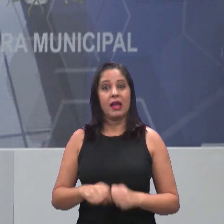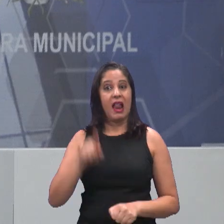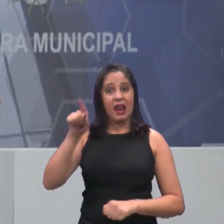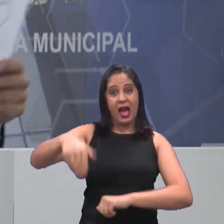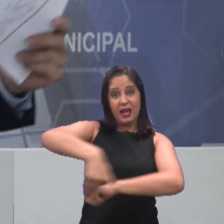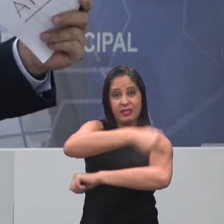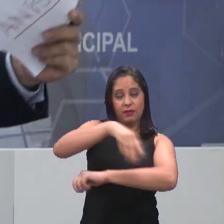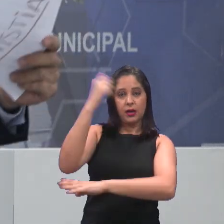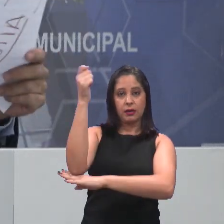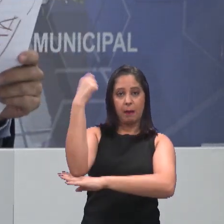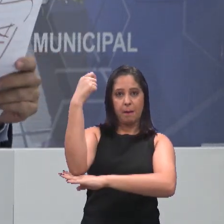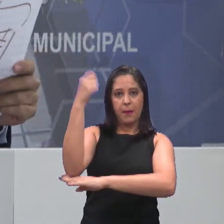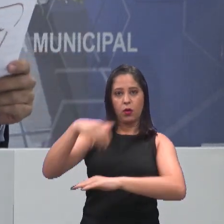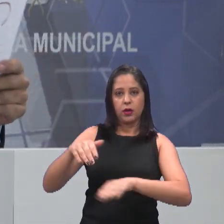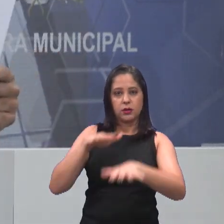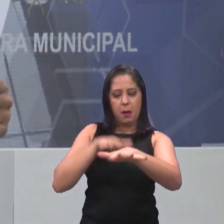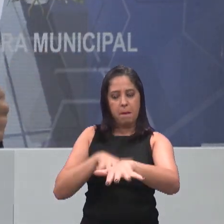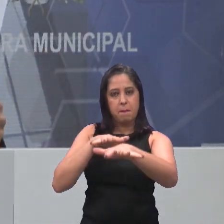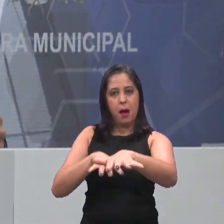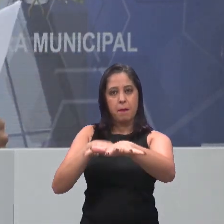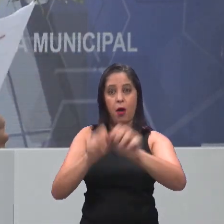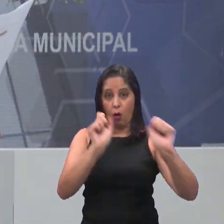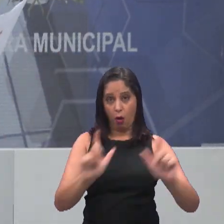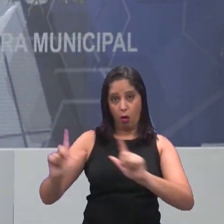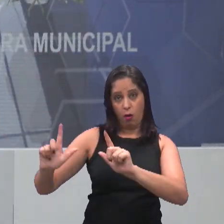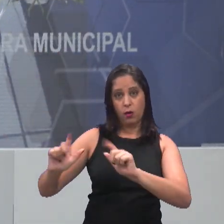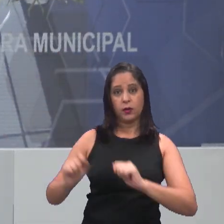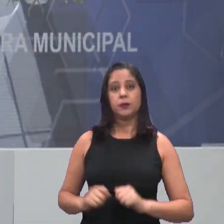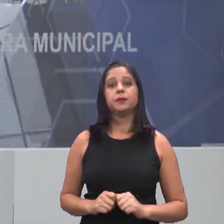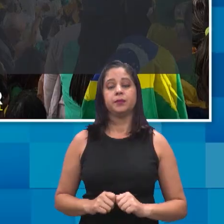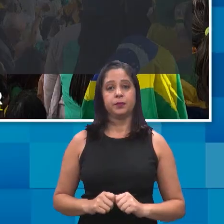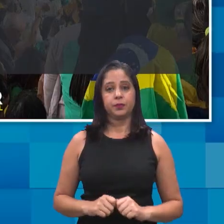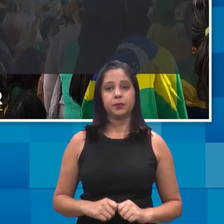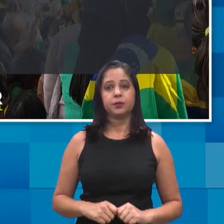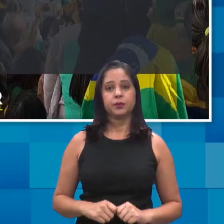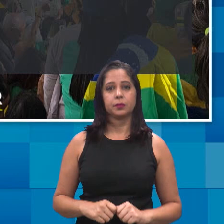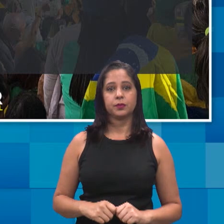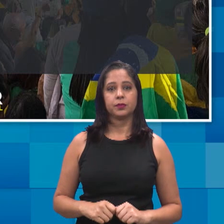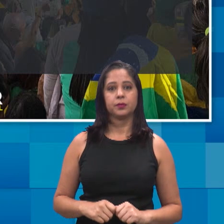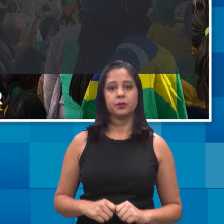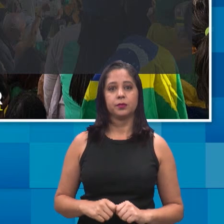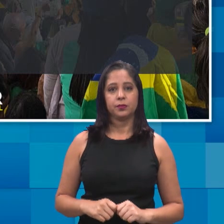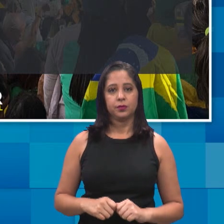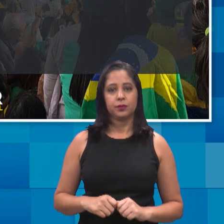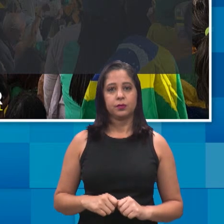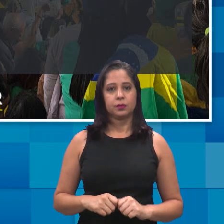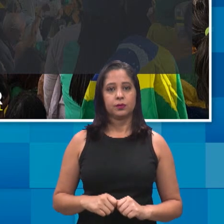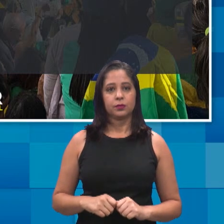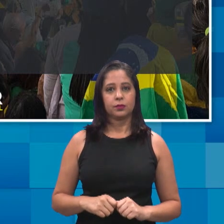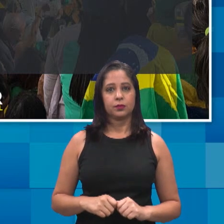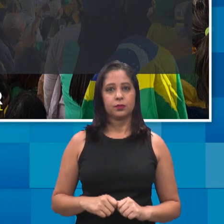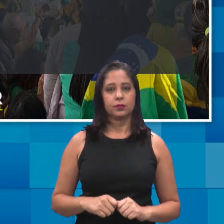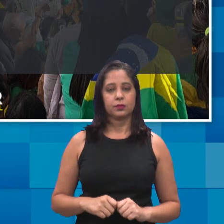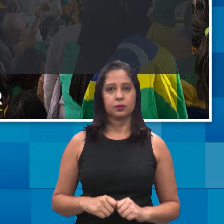Paulista, passa o slide, por favor. Estivemos na Avenida Paulista,